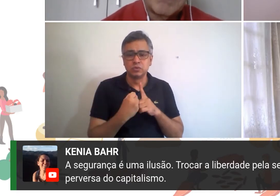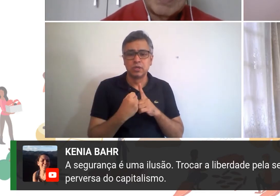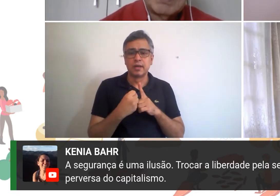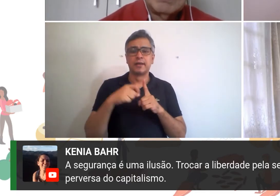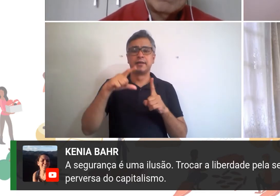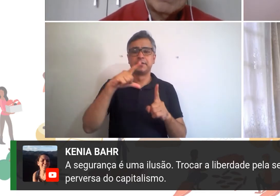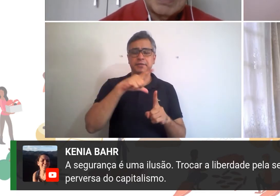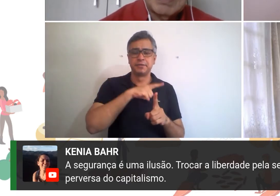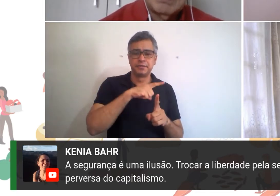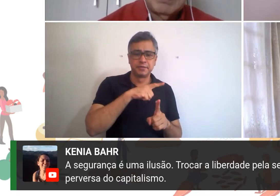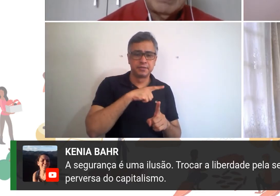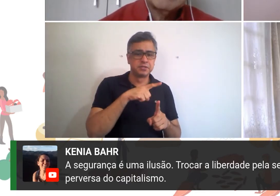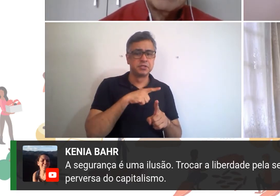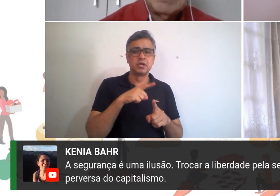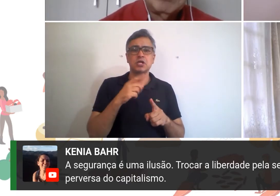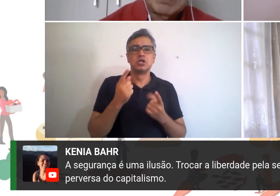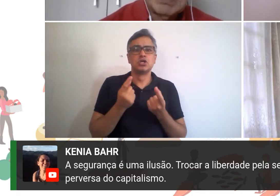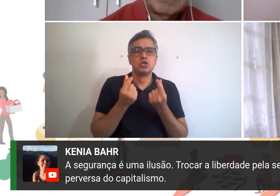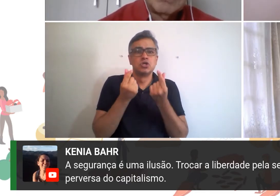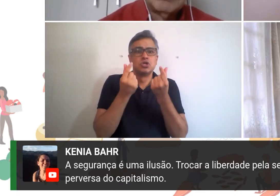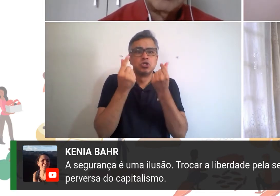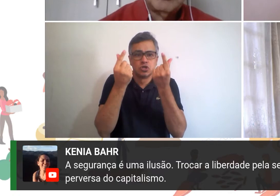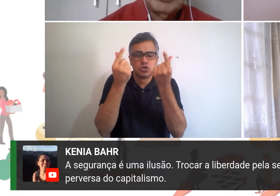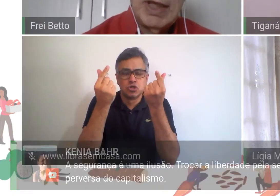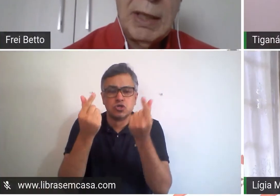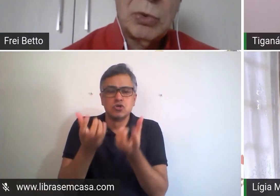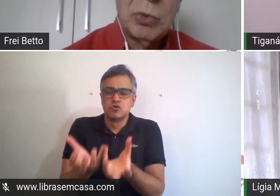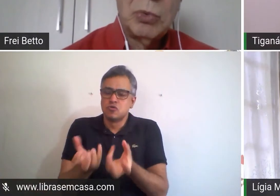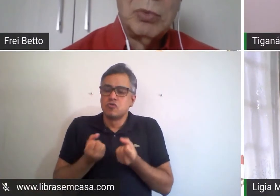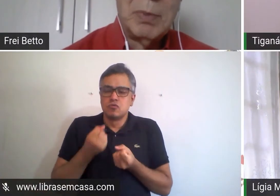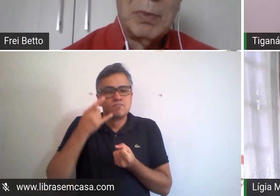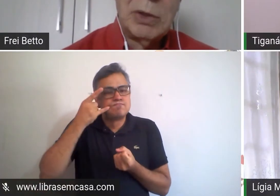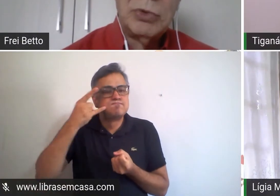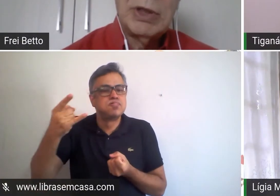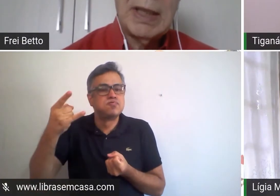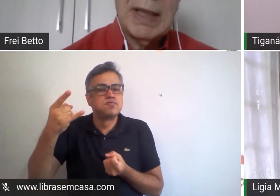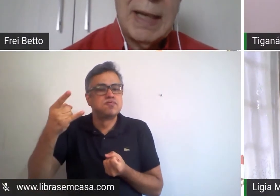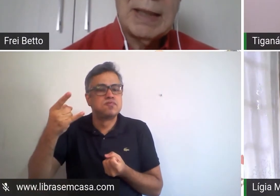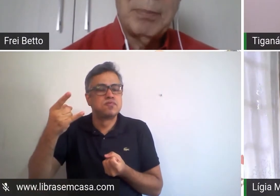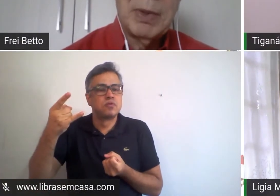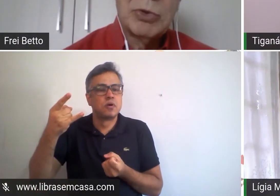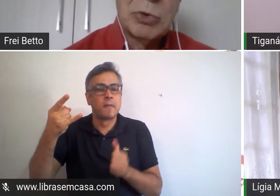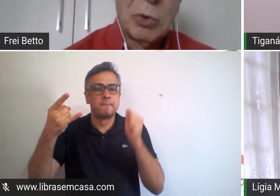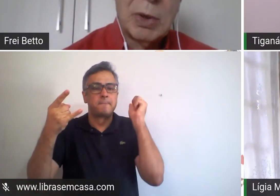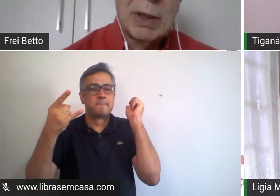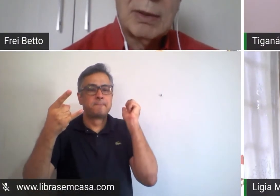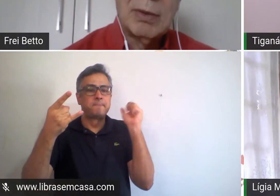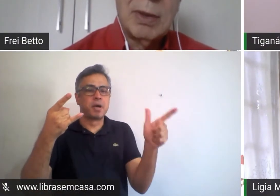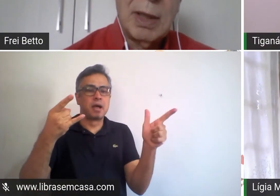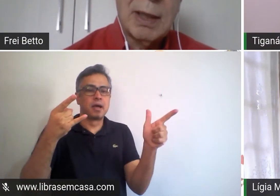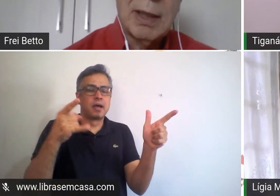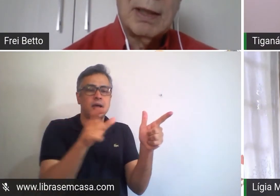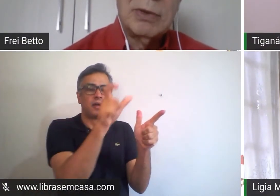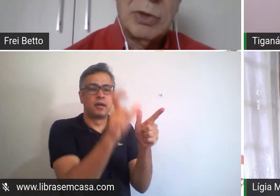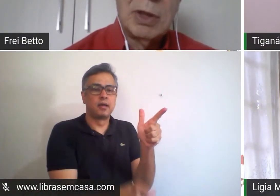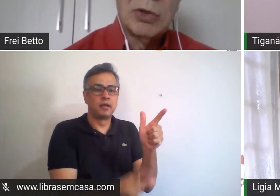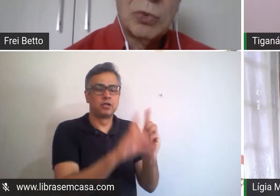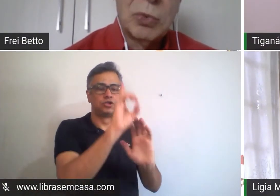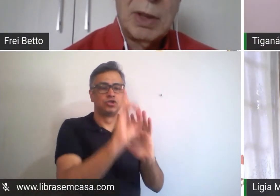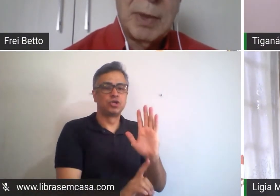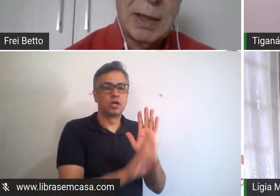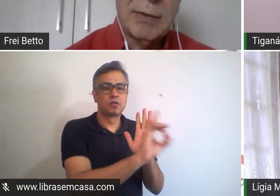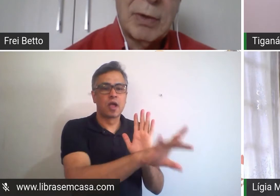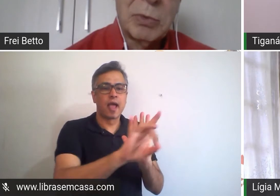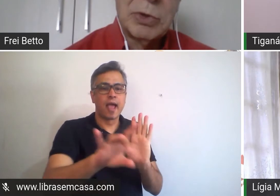riqueza está acima do direito humano de cada pessoa ter garantida a